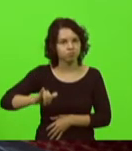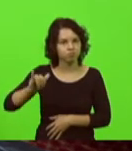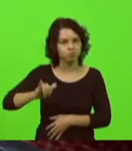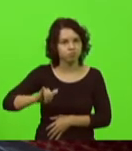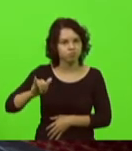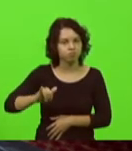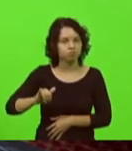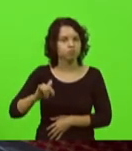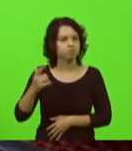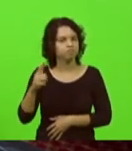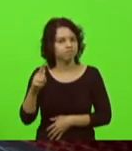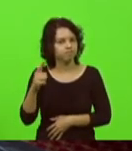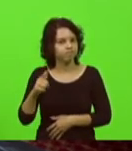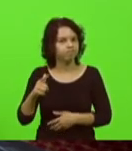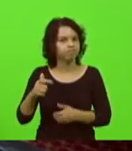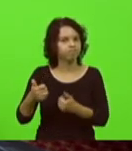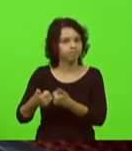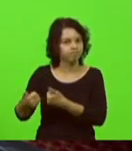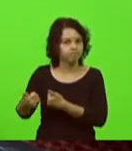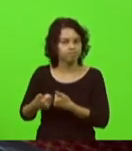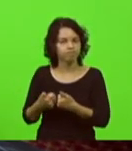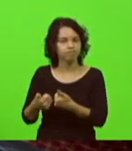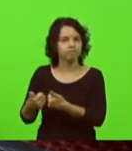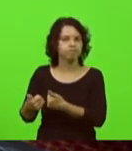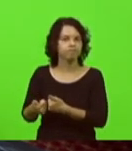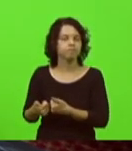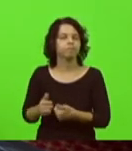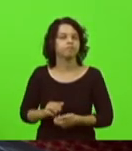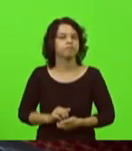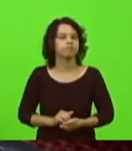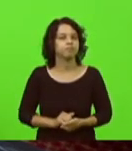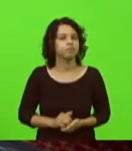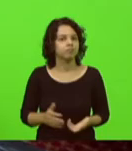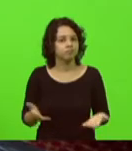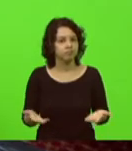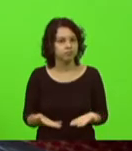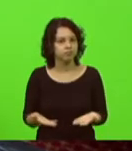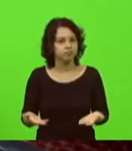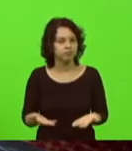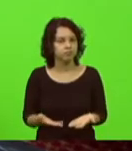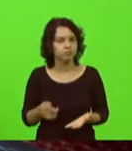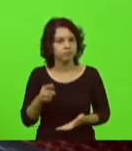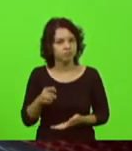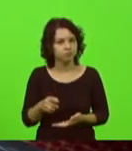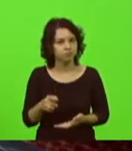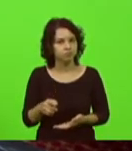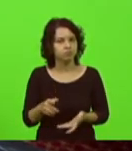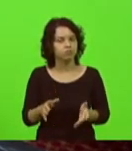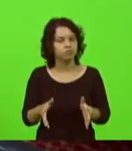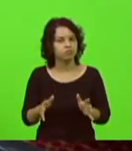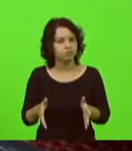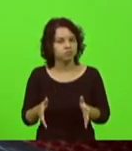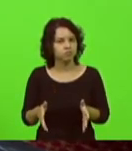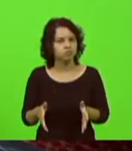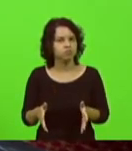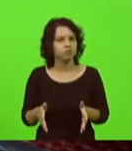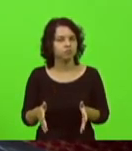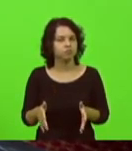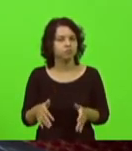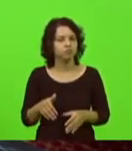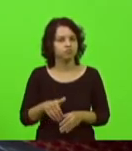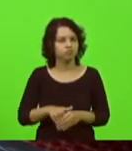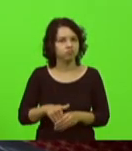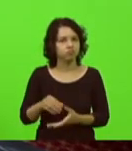região. E Vossa Excelência já teve, no dia de hoje, já trouxe aqui uma demanda da região,